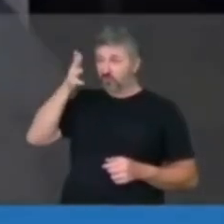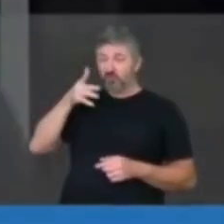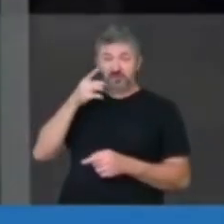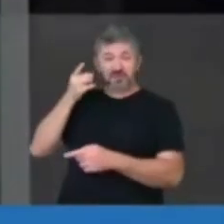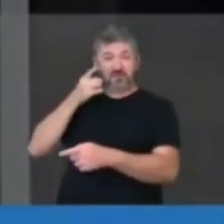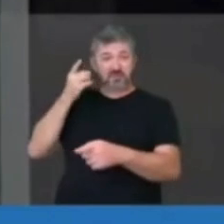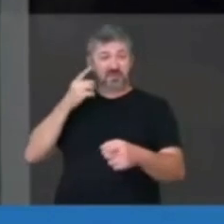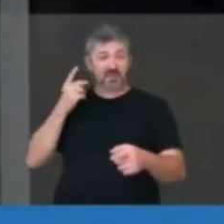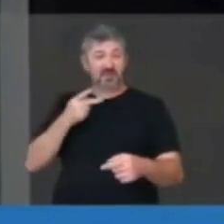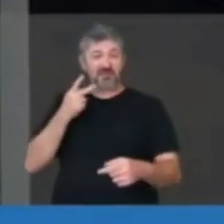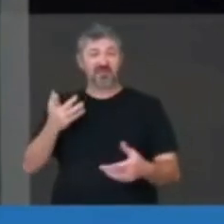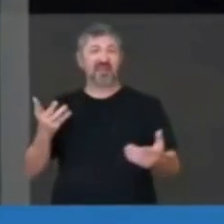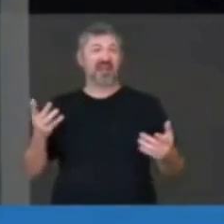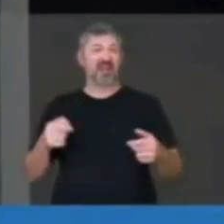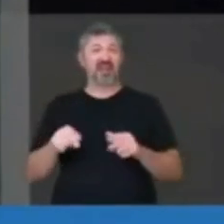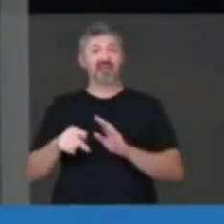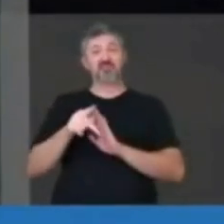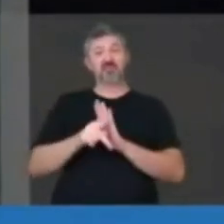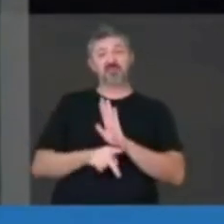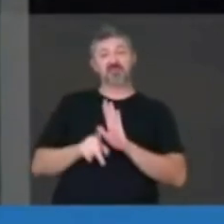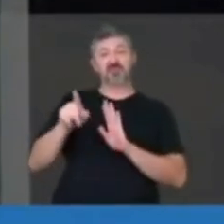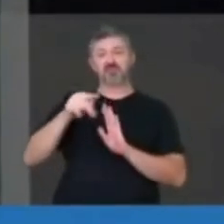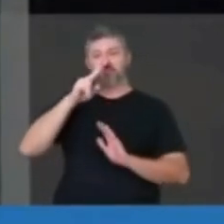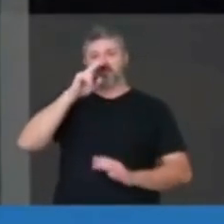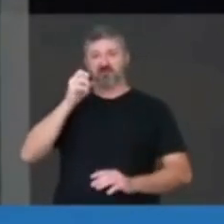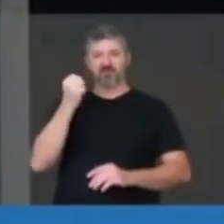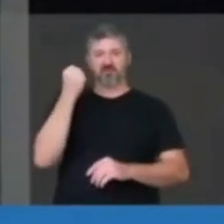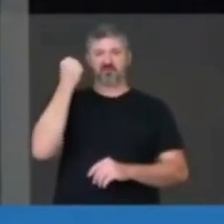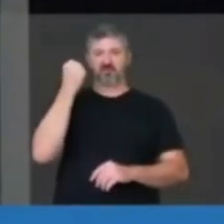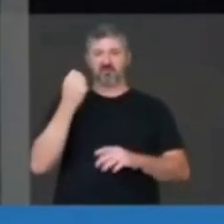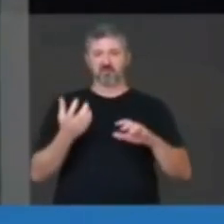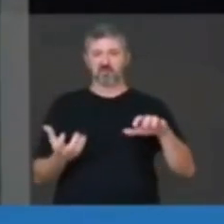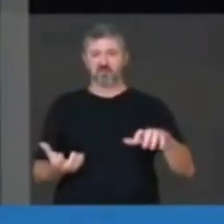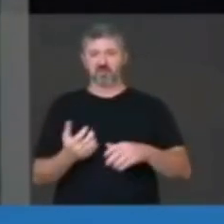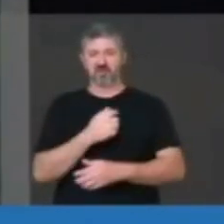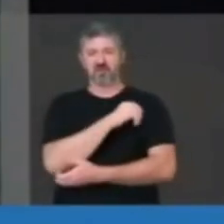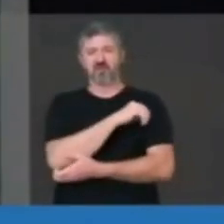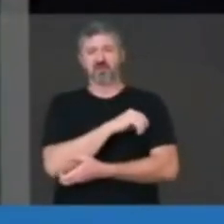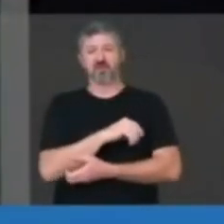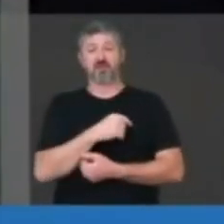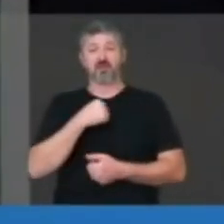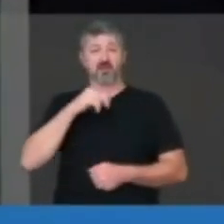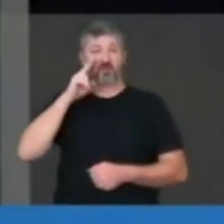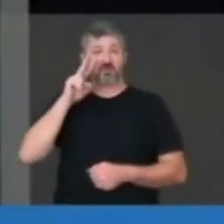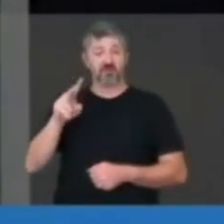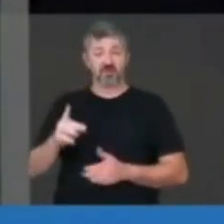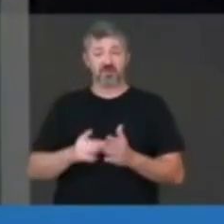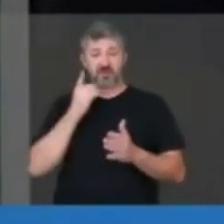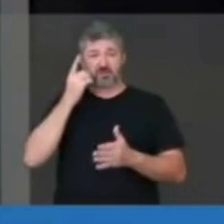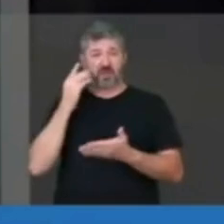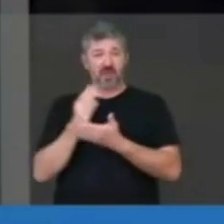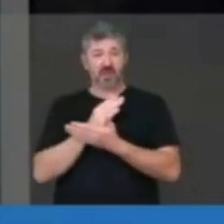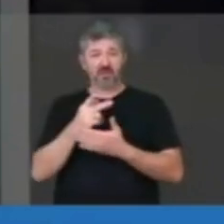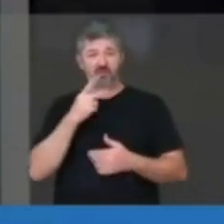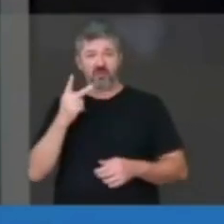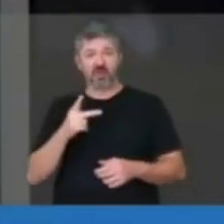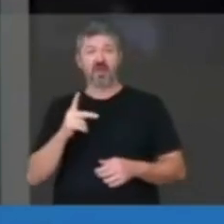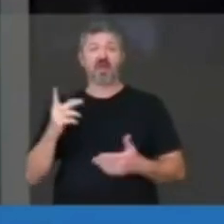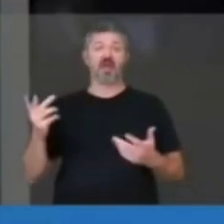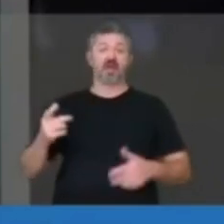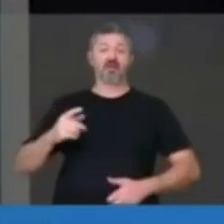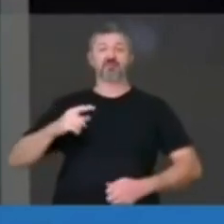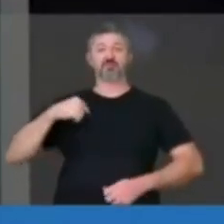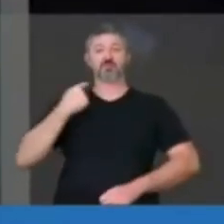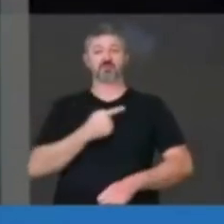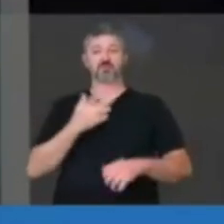deputados falando que esse projeto é para fortalecer o parlamento. Ouvi deputados dizendo que nós vamos ficar